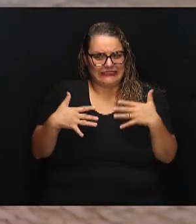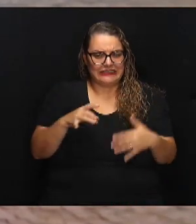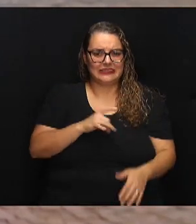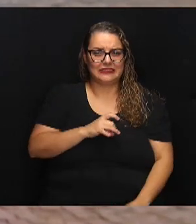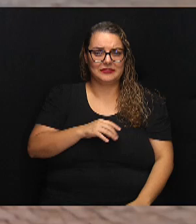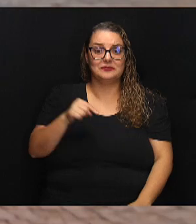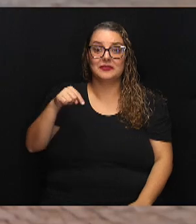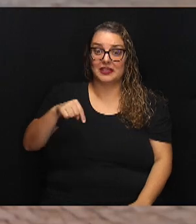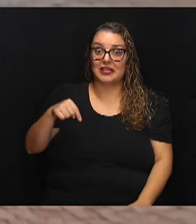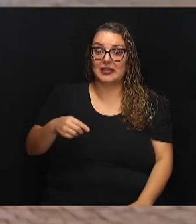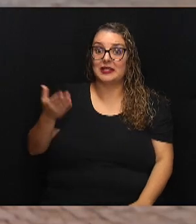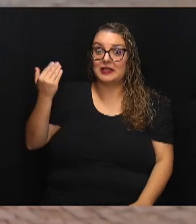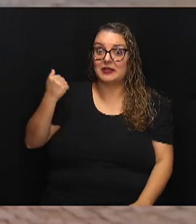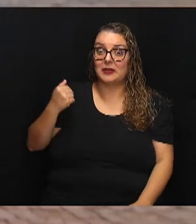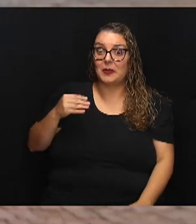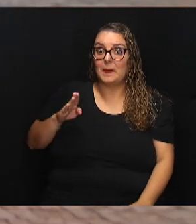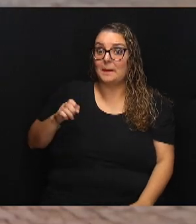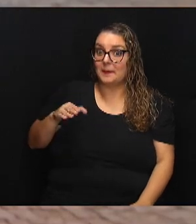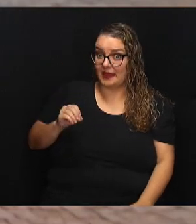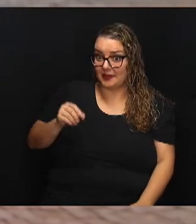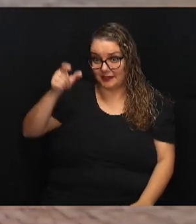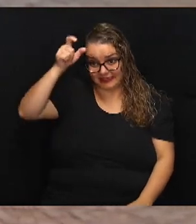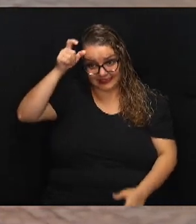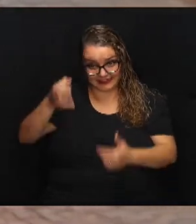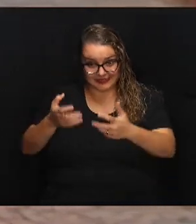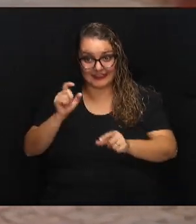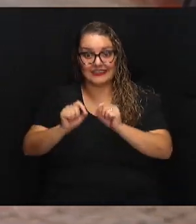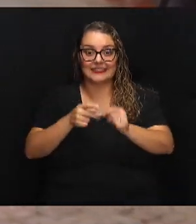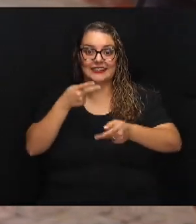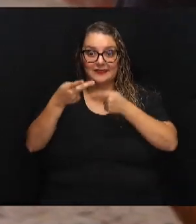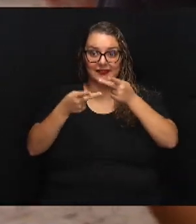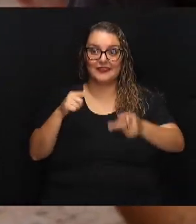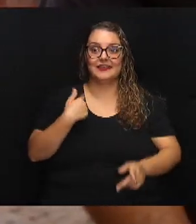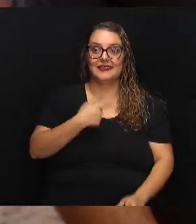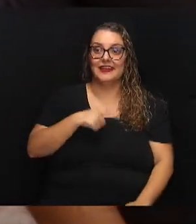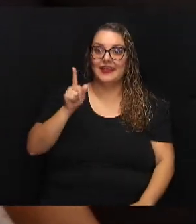nome aqui era Beco do Inferno. Agora quem vai contar pra gente